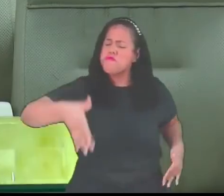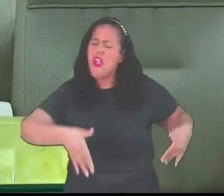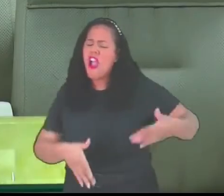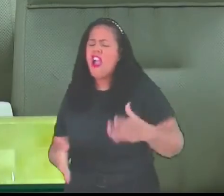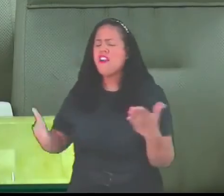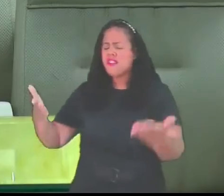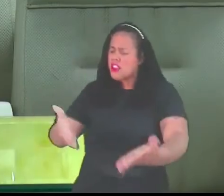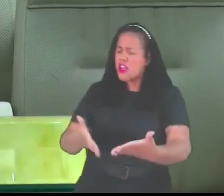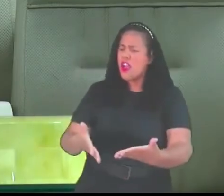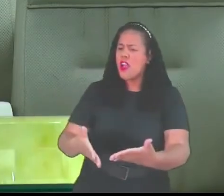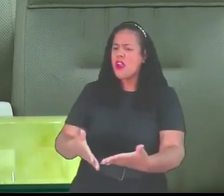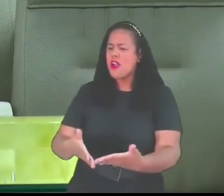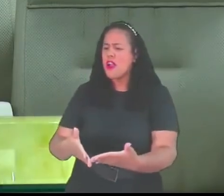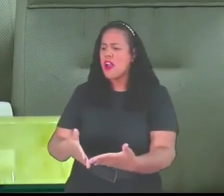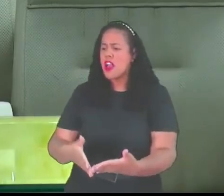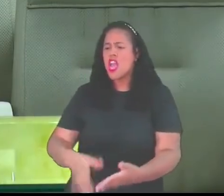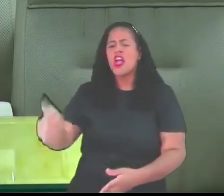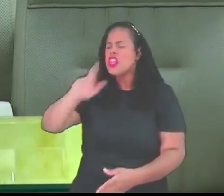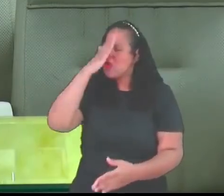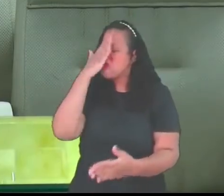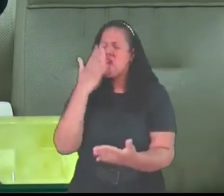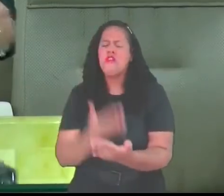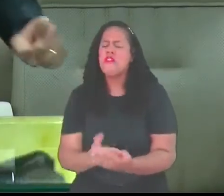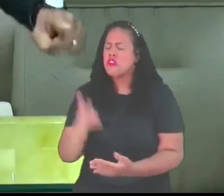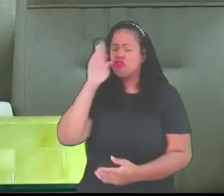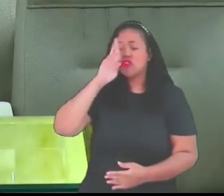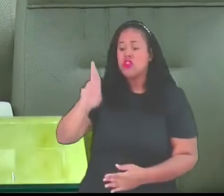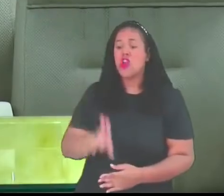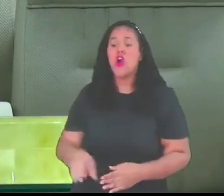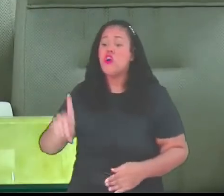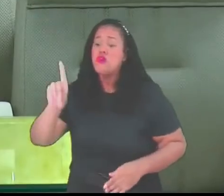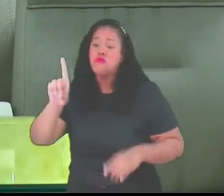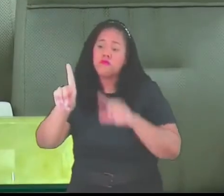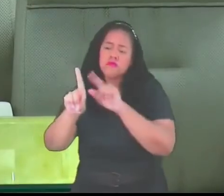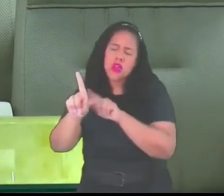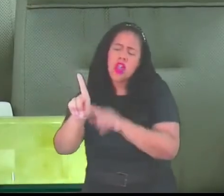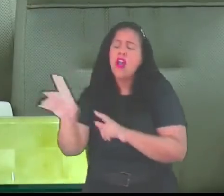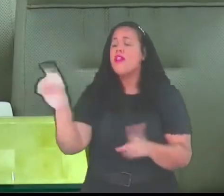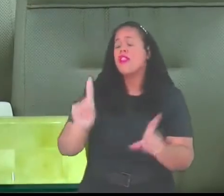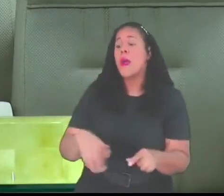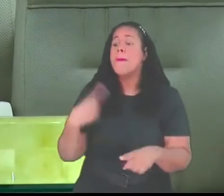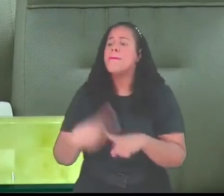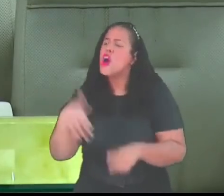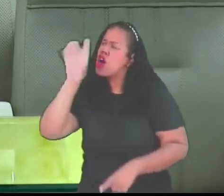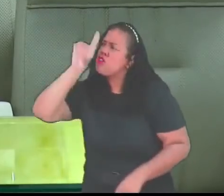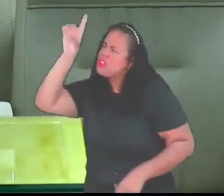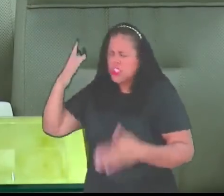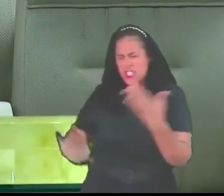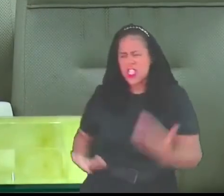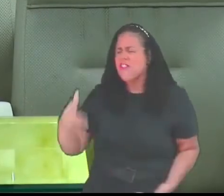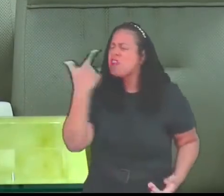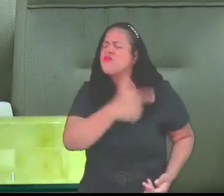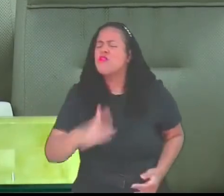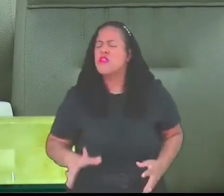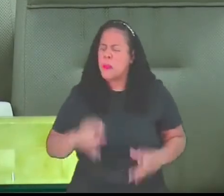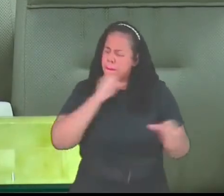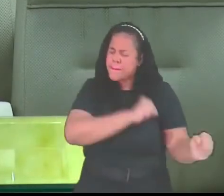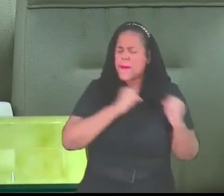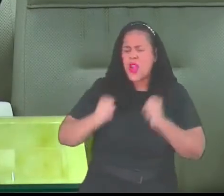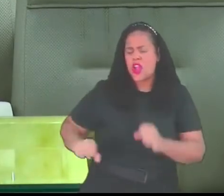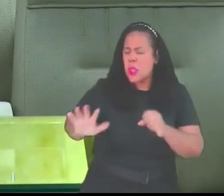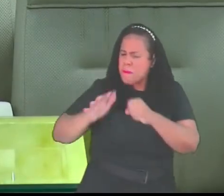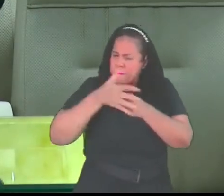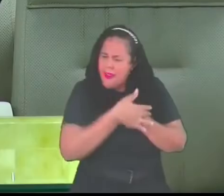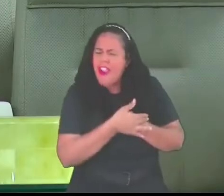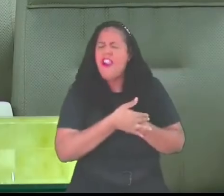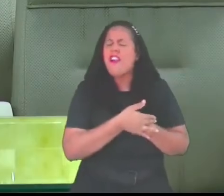não se fie no Senhor nem em Ezequias, porque o Deus que ele serve não vai podê-lo guardar.